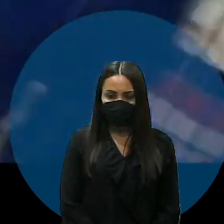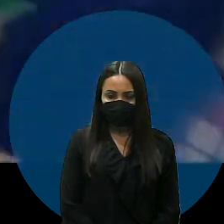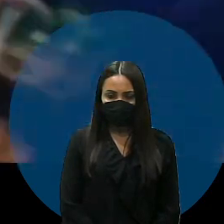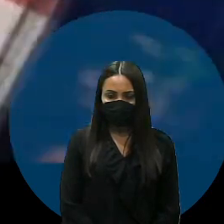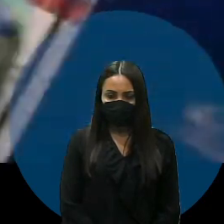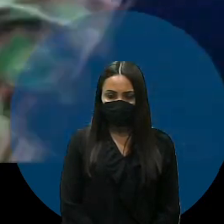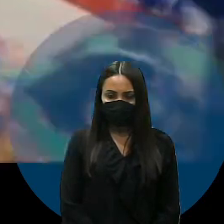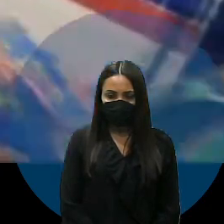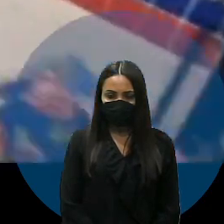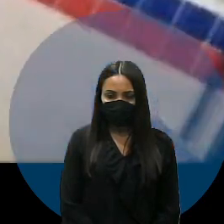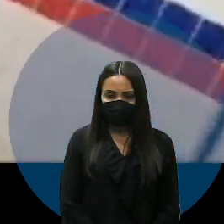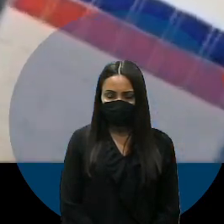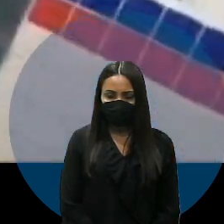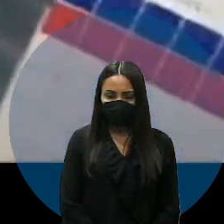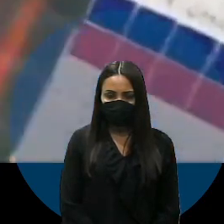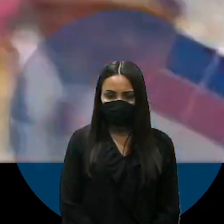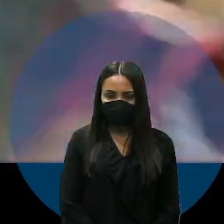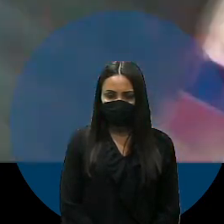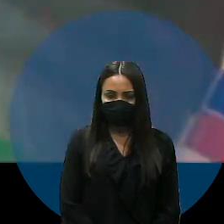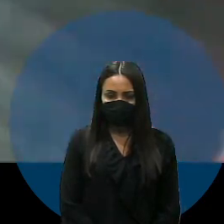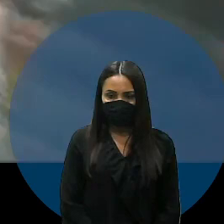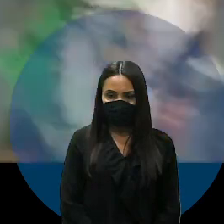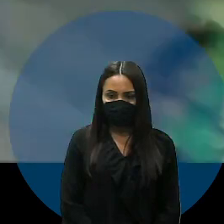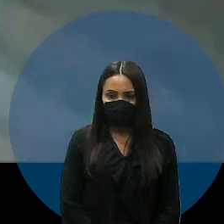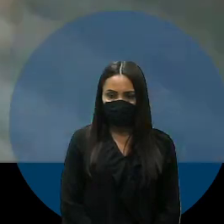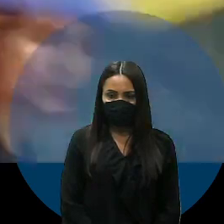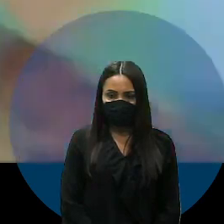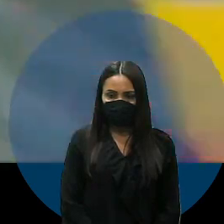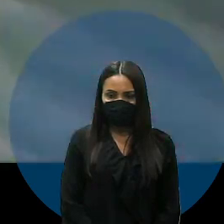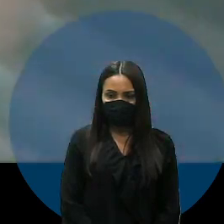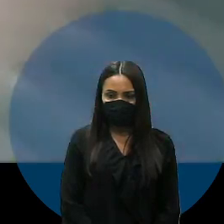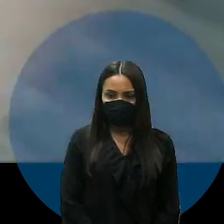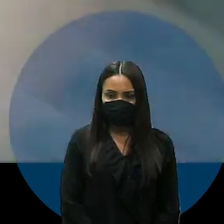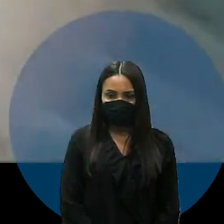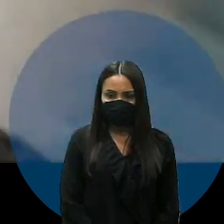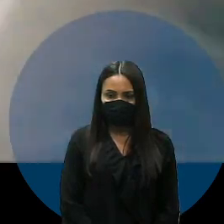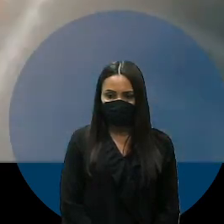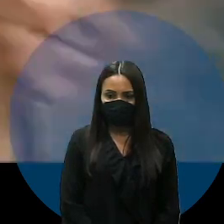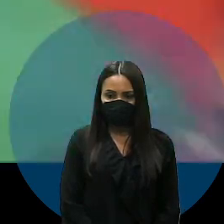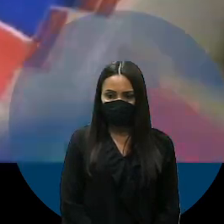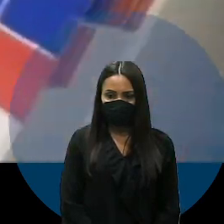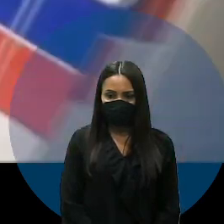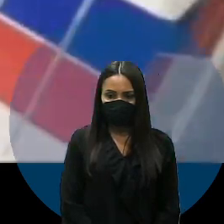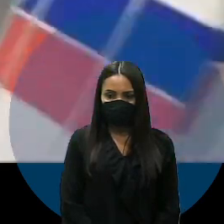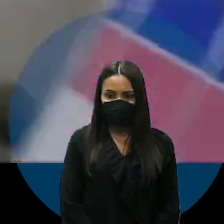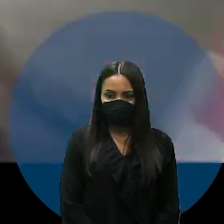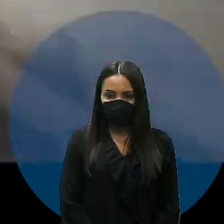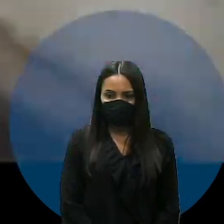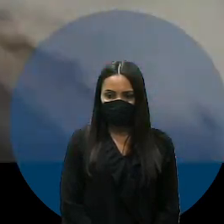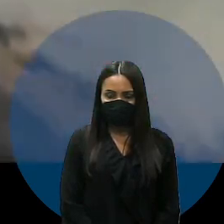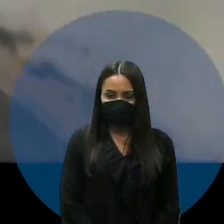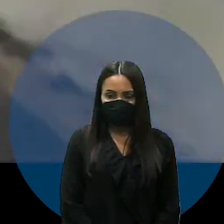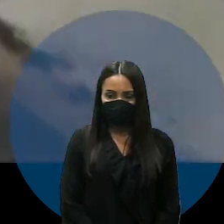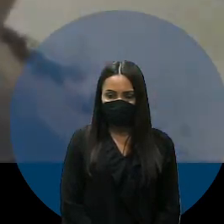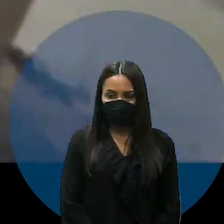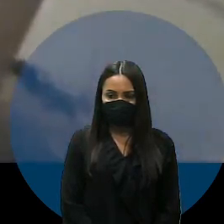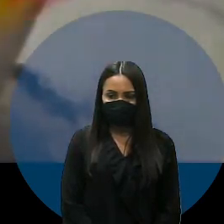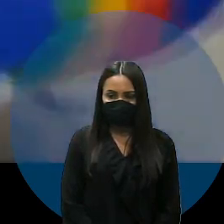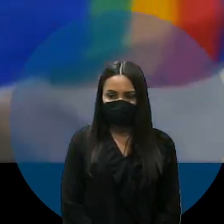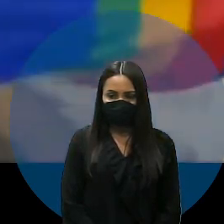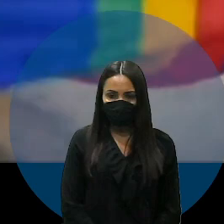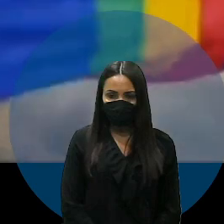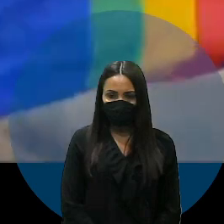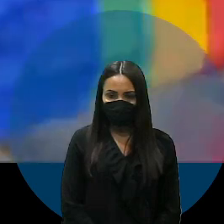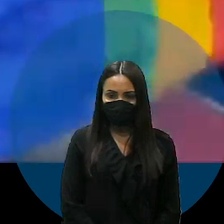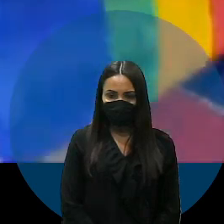sua sombra, no meio da beira de Caruaru. Sou Frei Caneca, no pastório do Faceta, levando a flor da